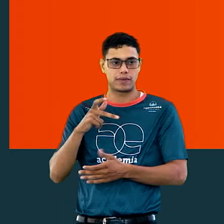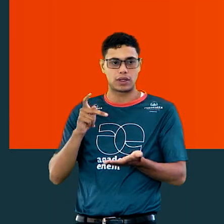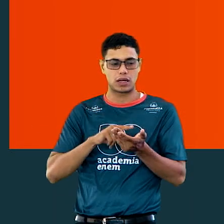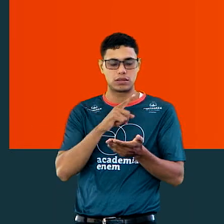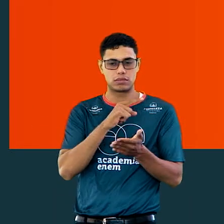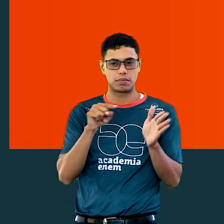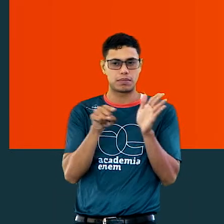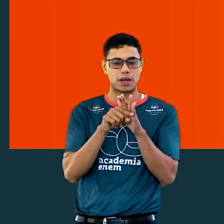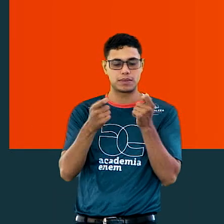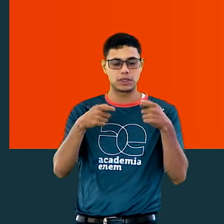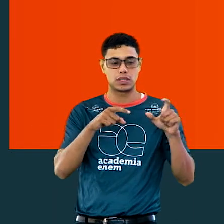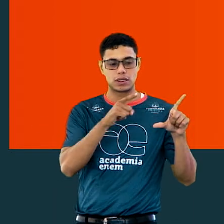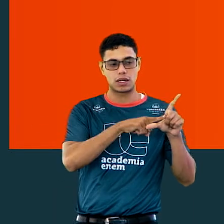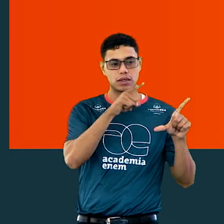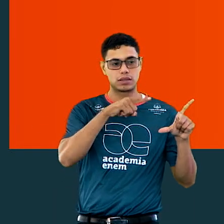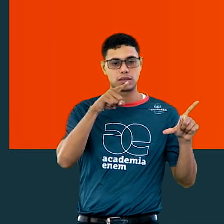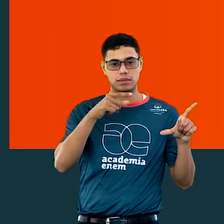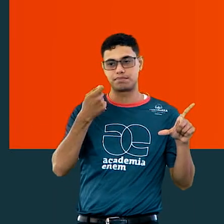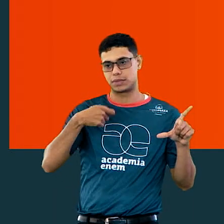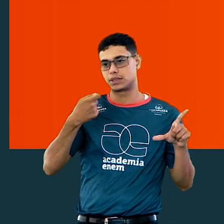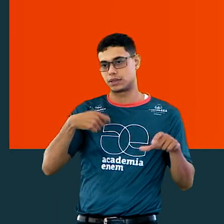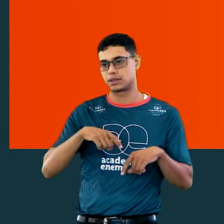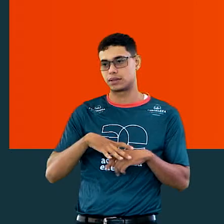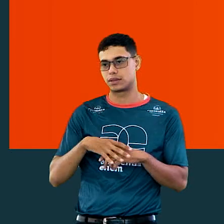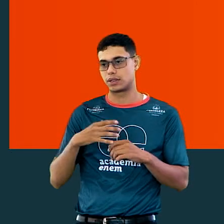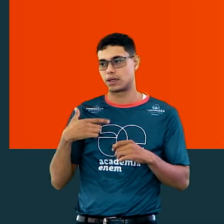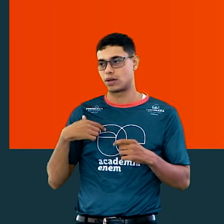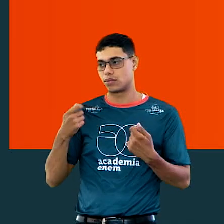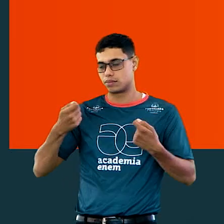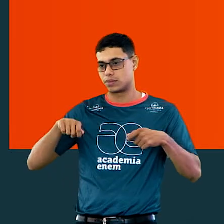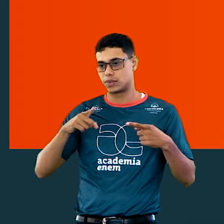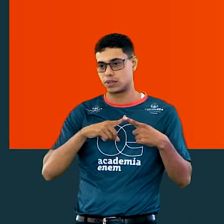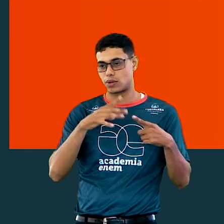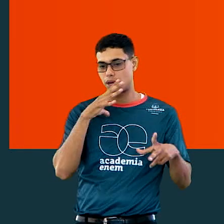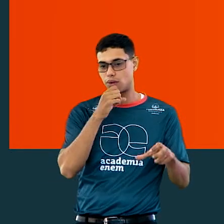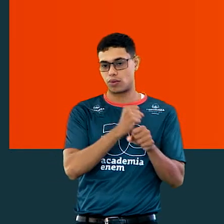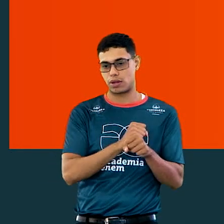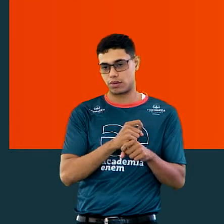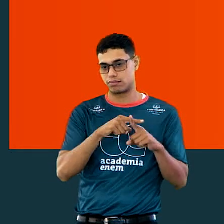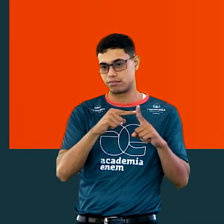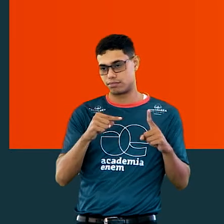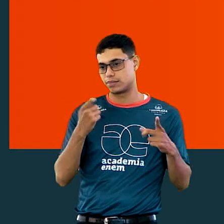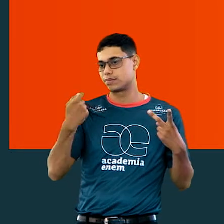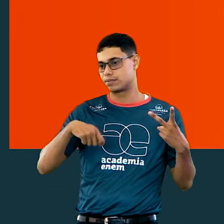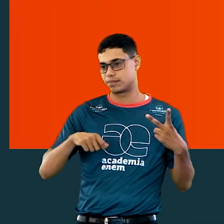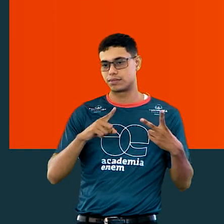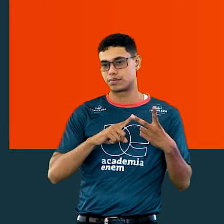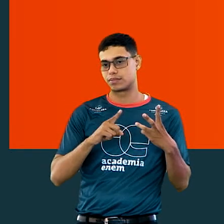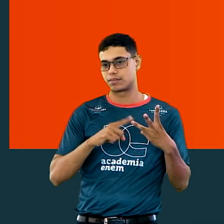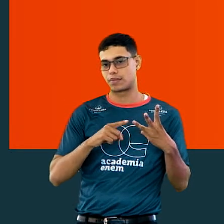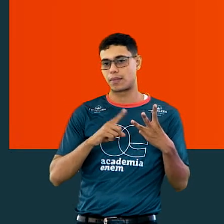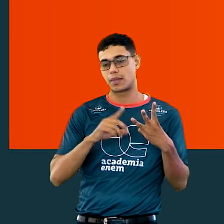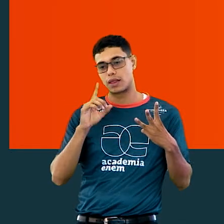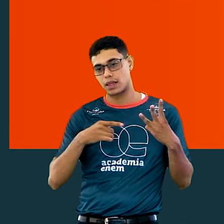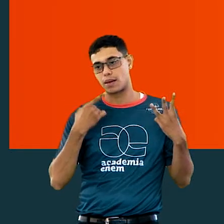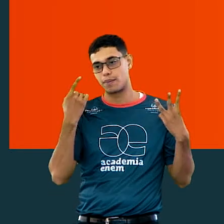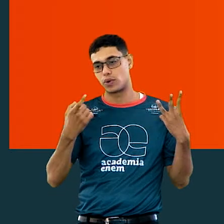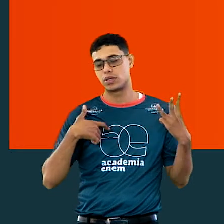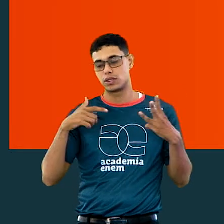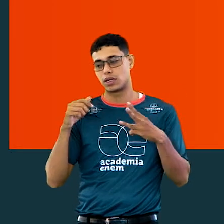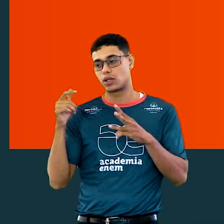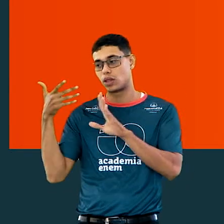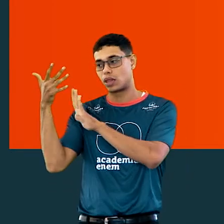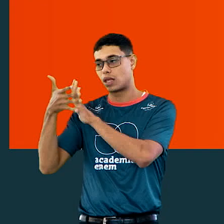preciso olhar para o gráfico? Preciso. Nessa questão, eu tenho que fazer um cálculo parcial? Preciso. Depois, eu ainda vou ter que ir ao